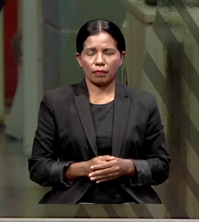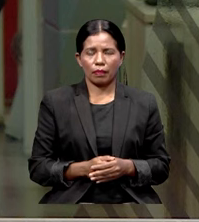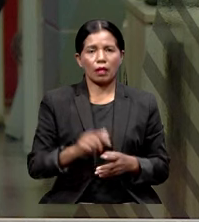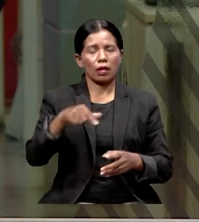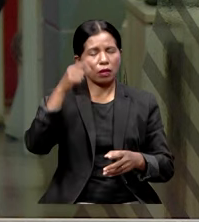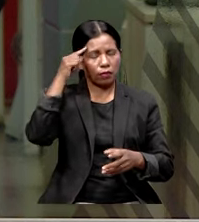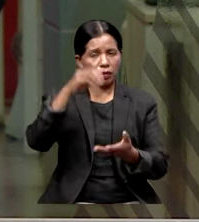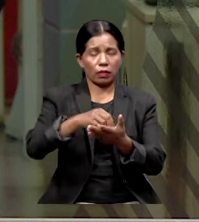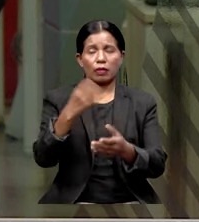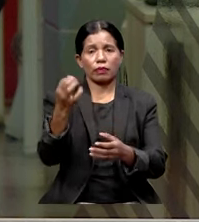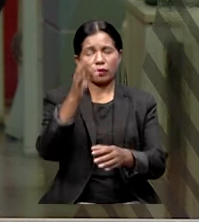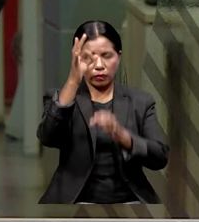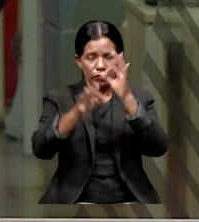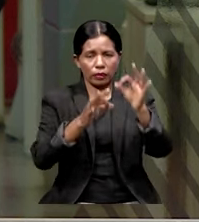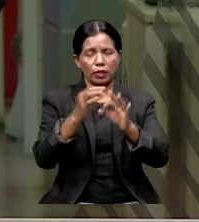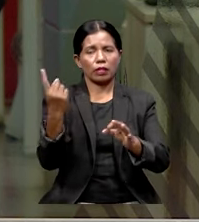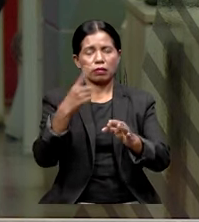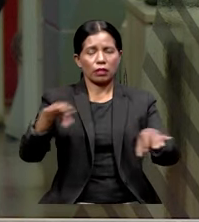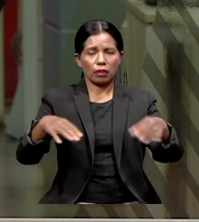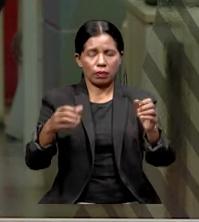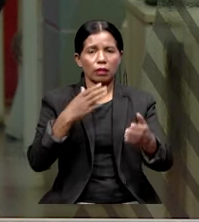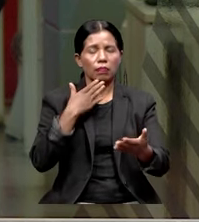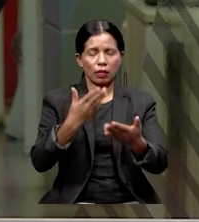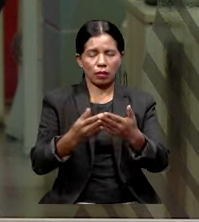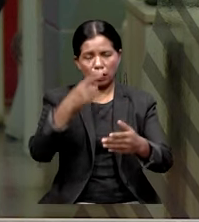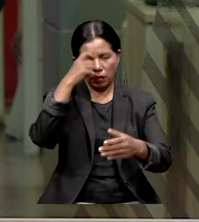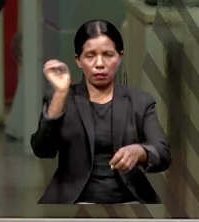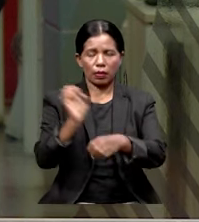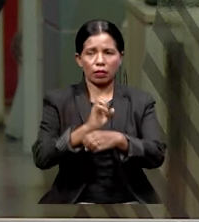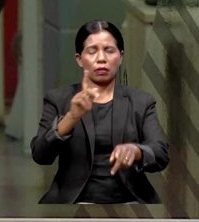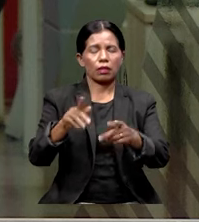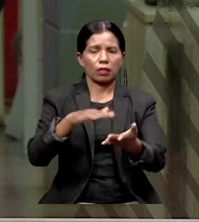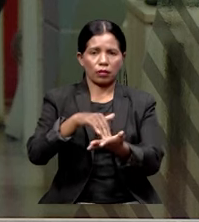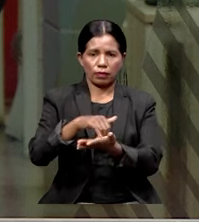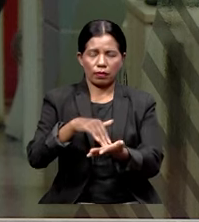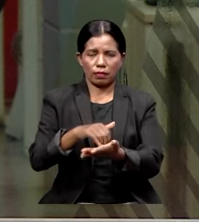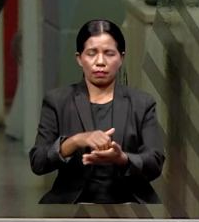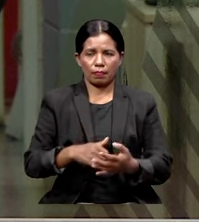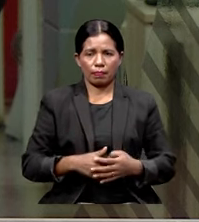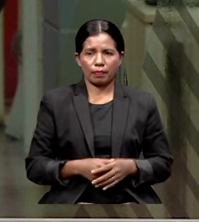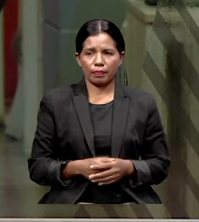O governo garante na FAT em serviço de saúde gratuita para povo, também a economia povo sem fraco.